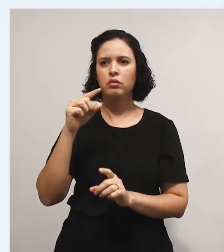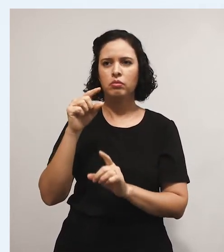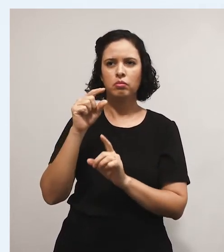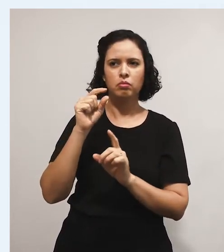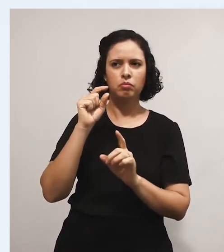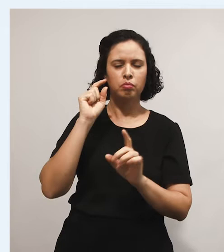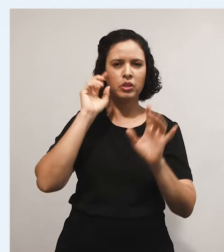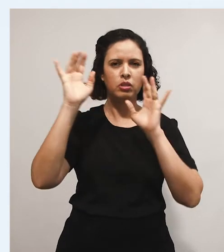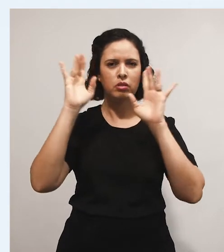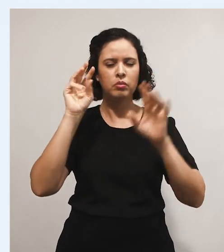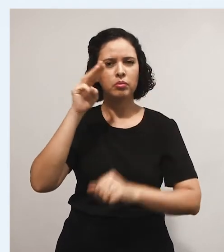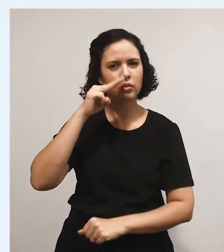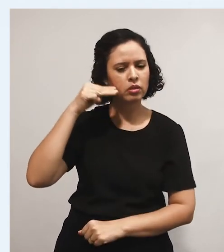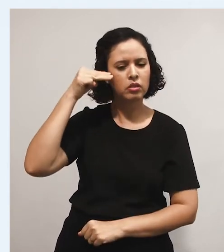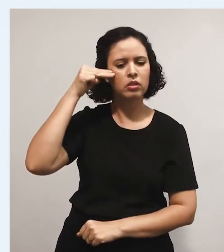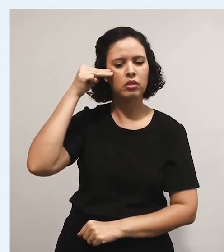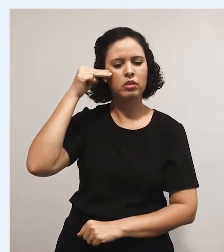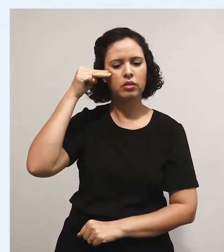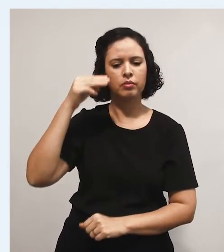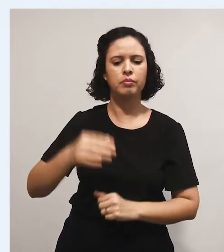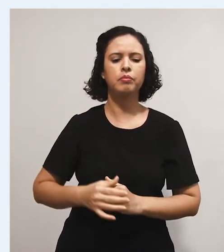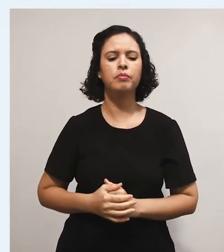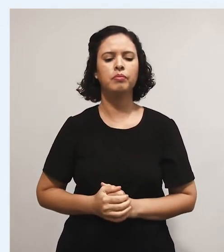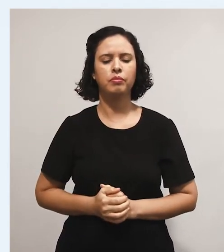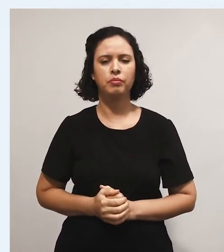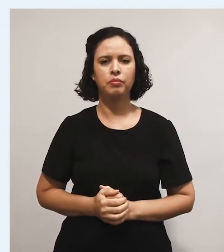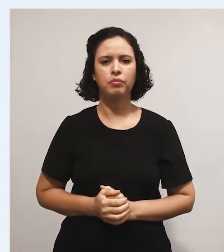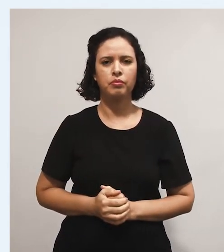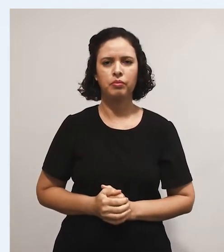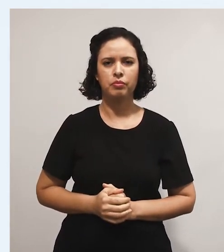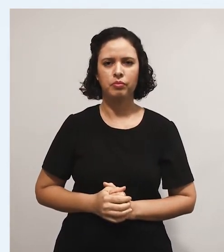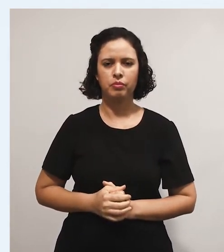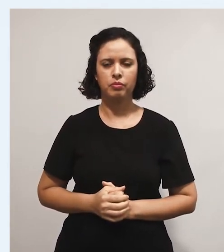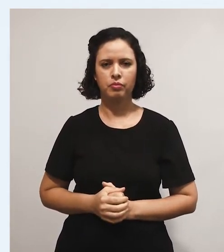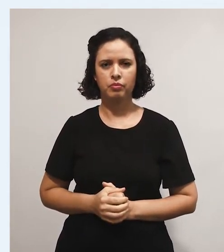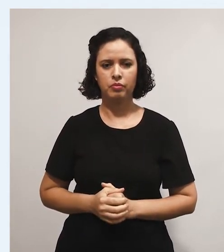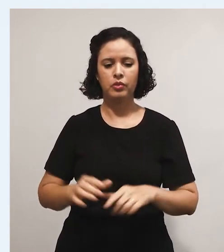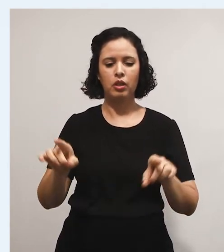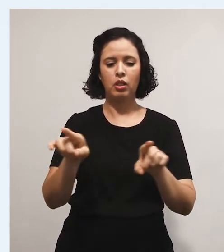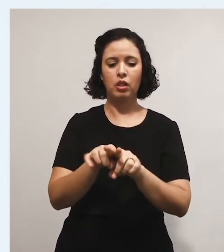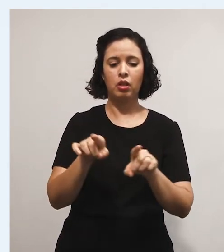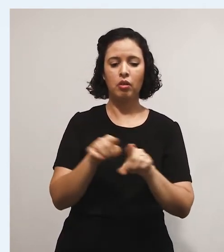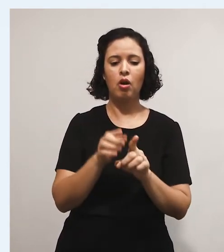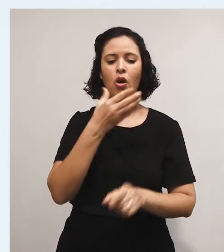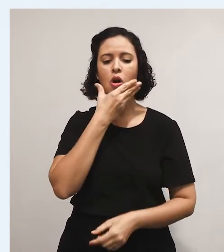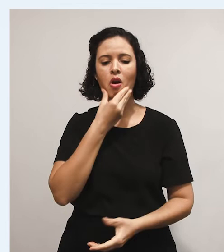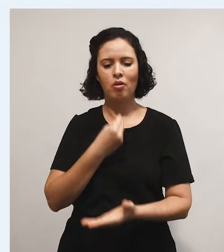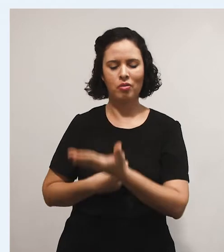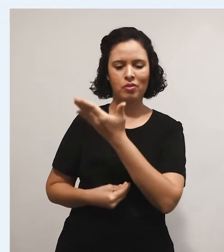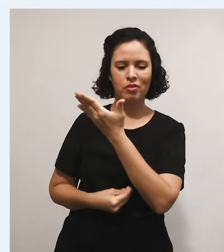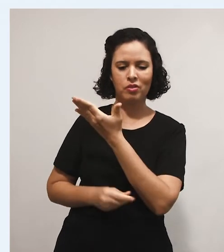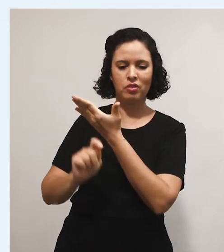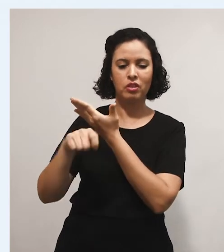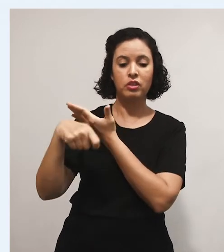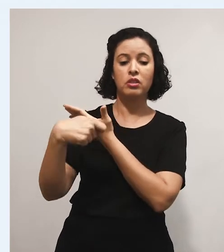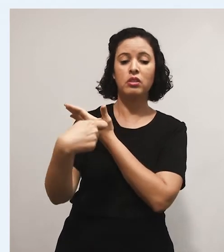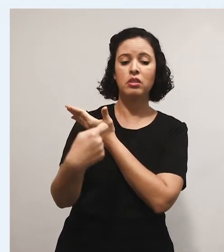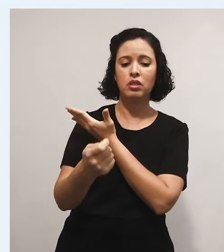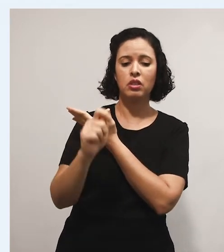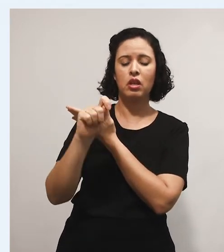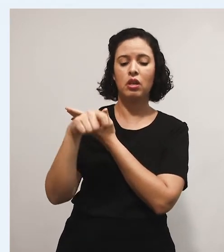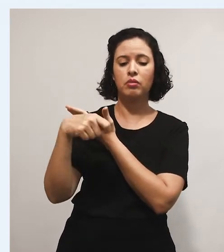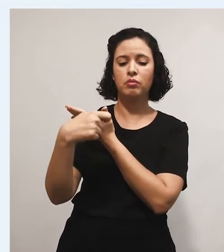sociológico marxista. O David-Émile Durkheim, que